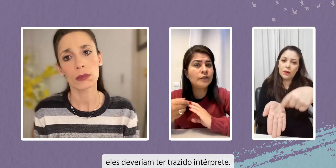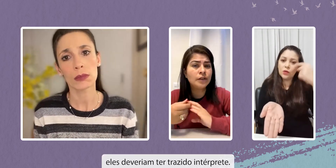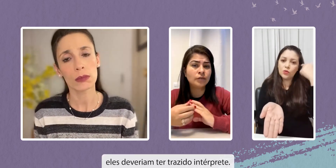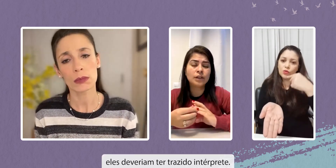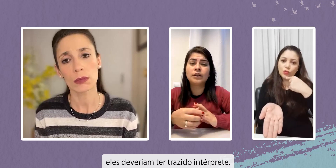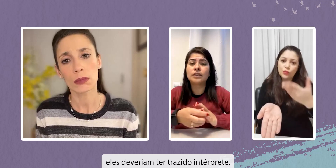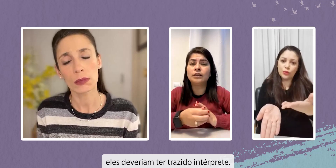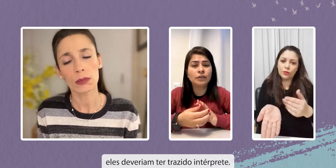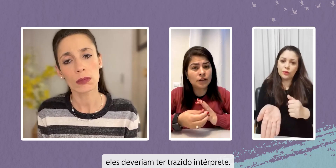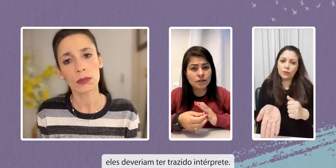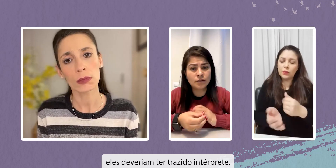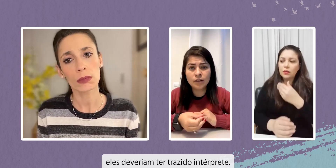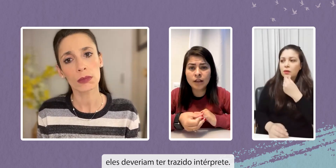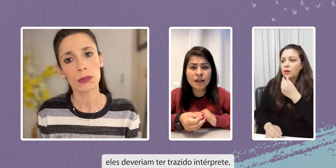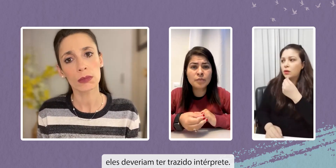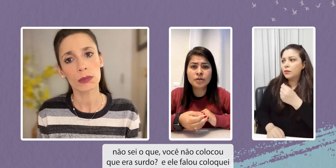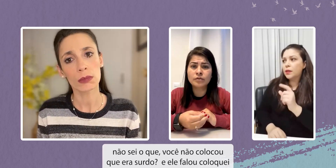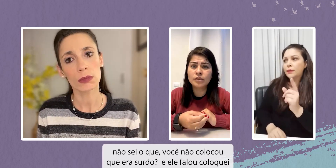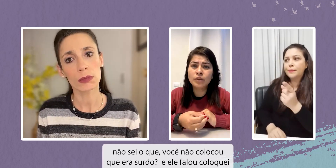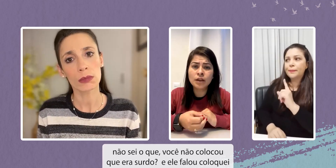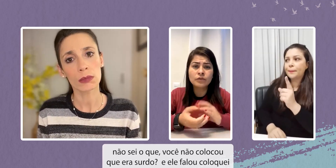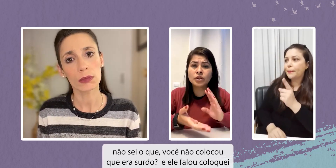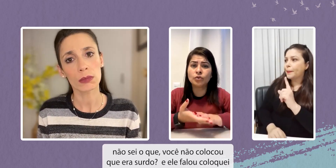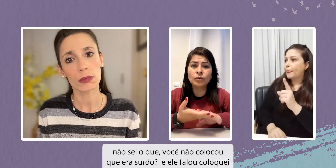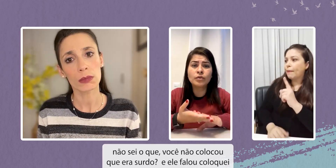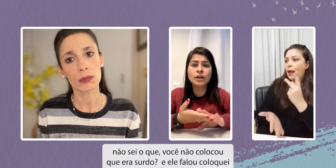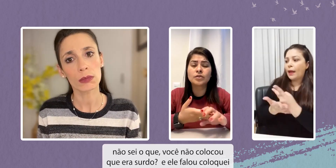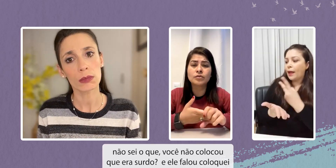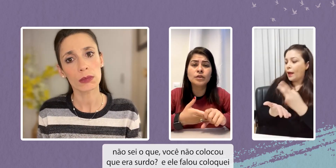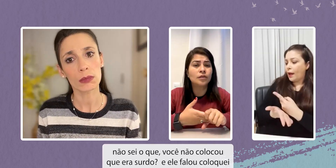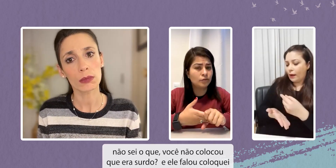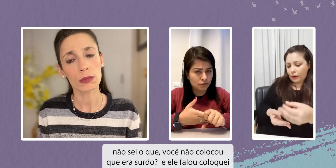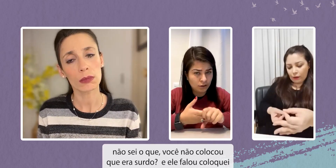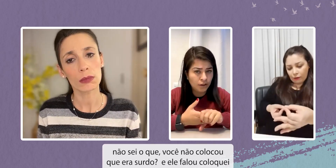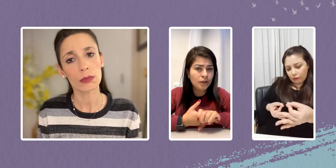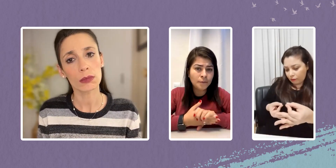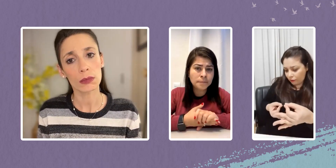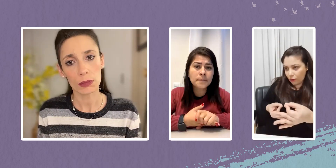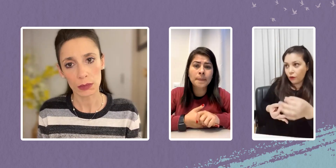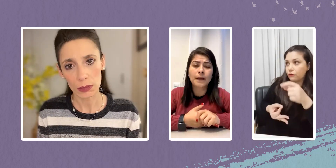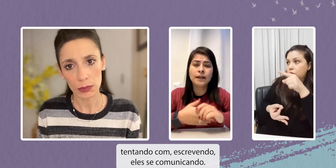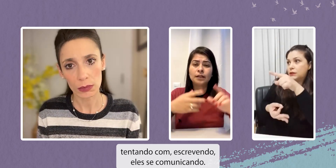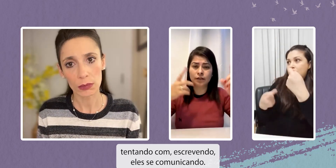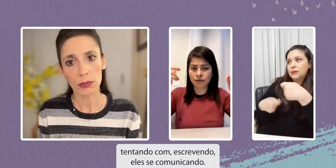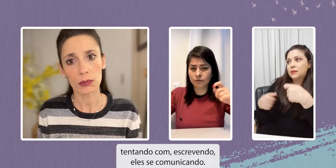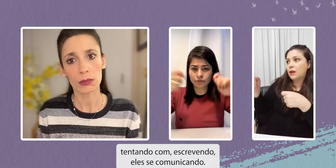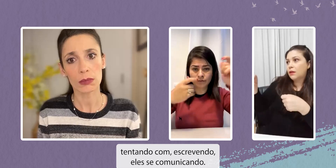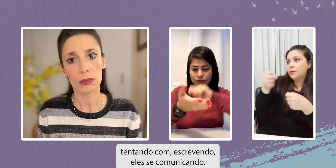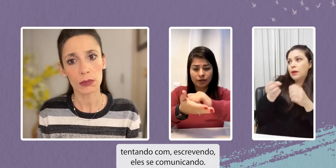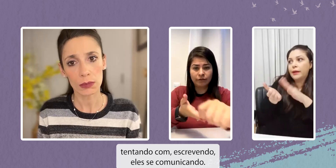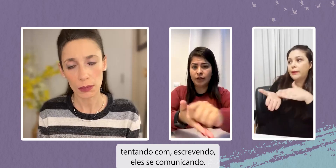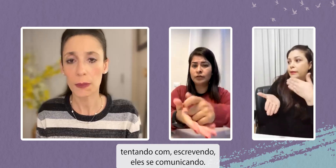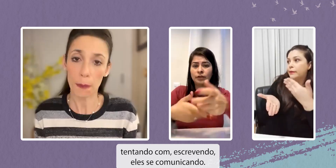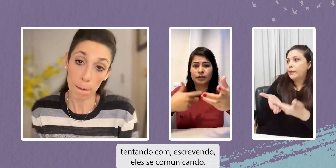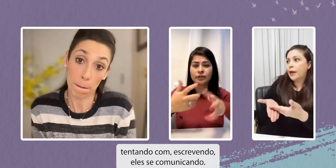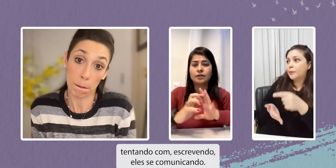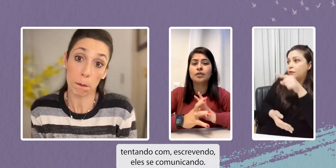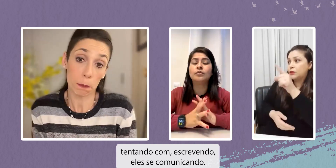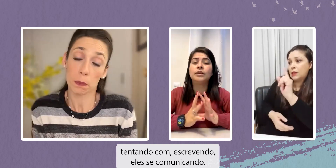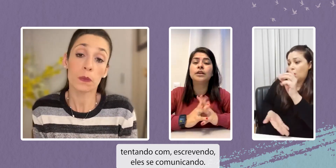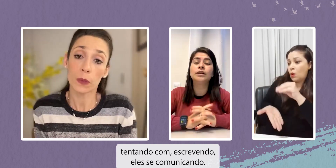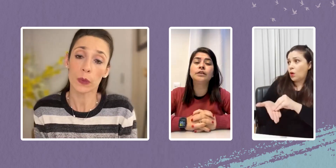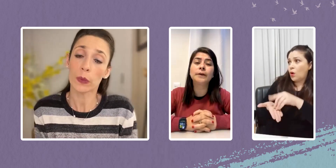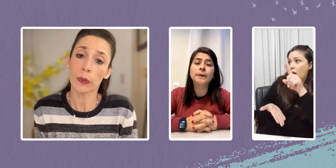eles deveriam ter trazido intérprete, não sei o quê. Você não colocou que era surdo? Ele coloquei, né, tentando, escrevendo e